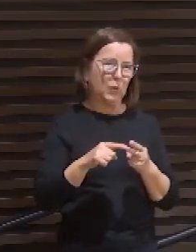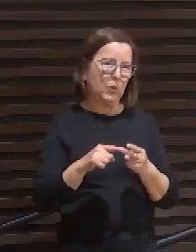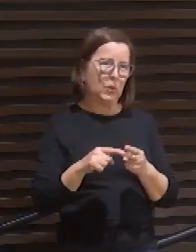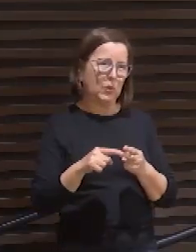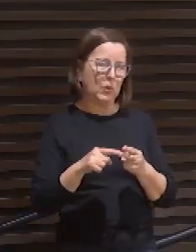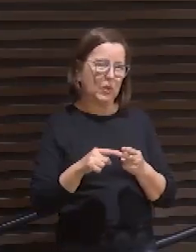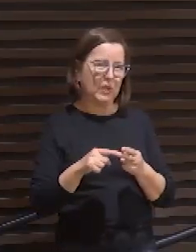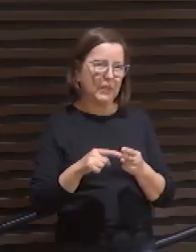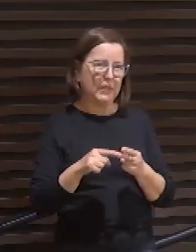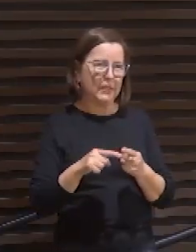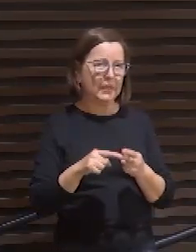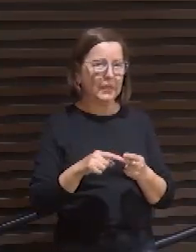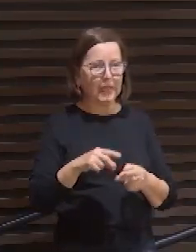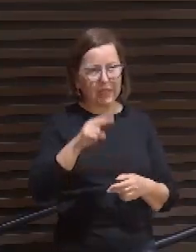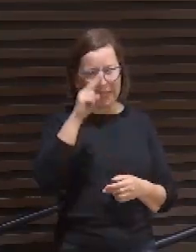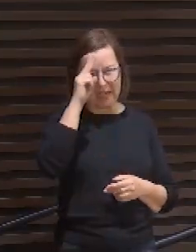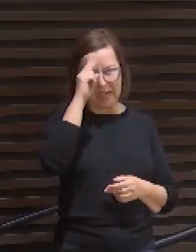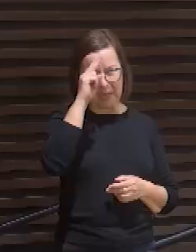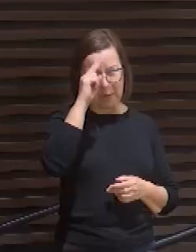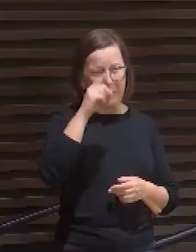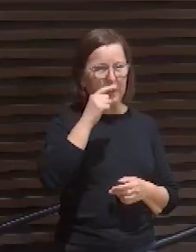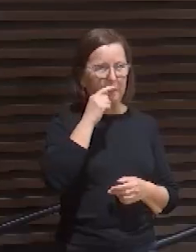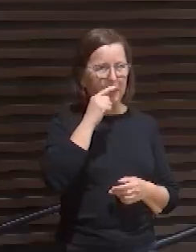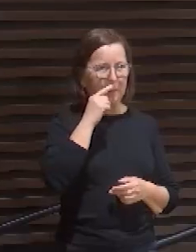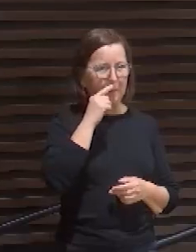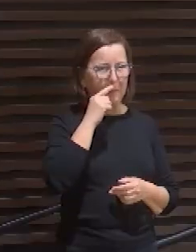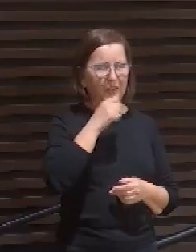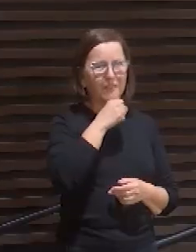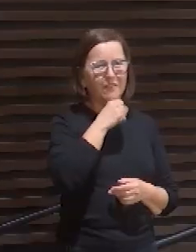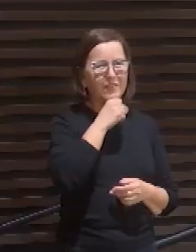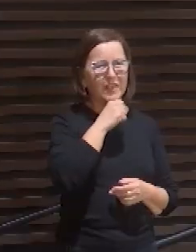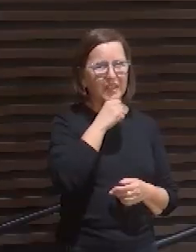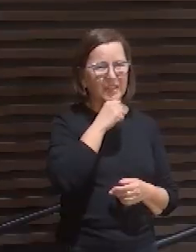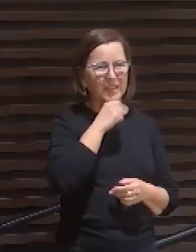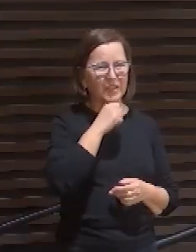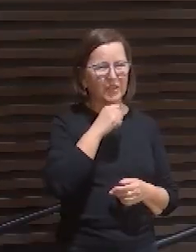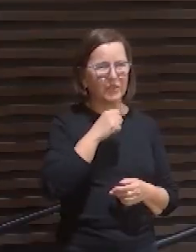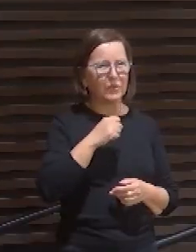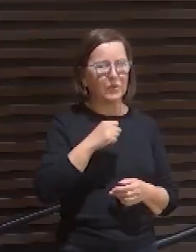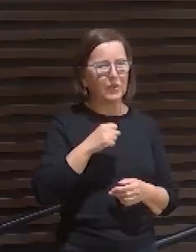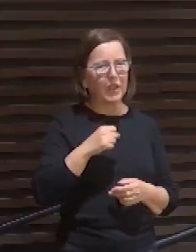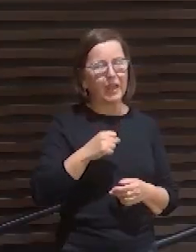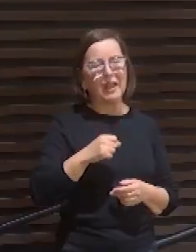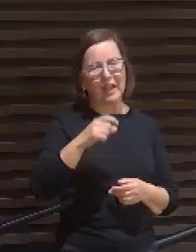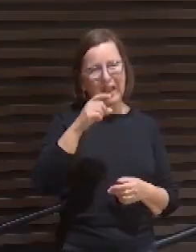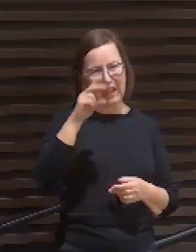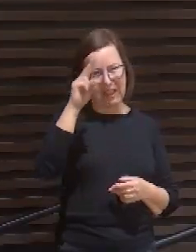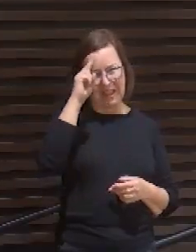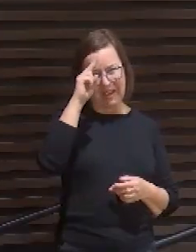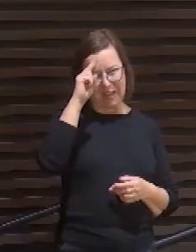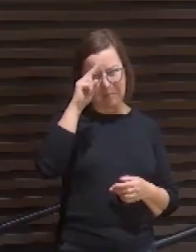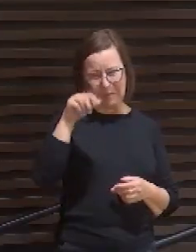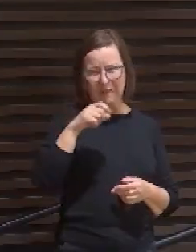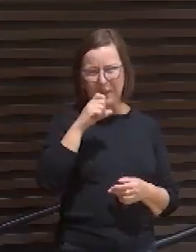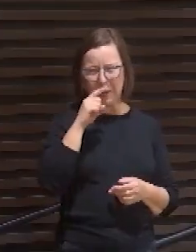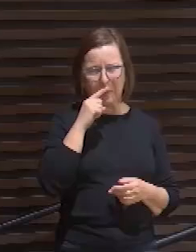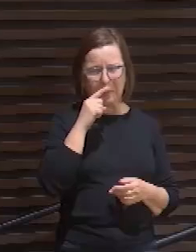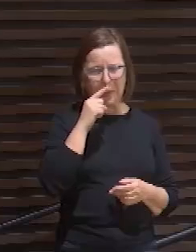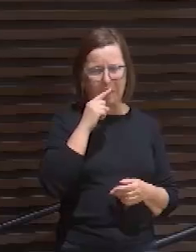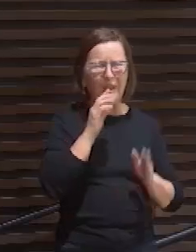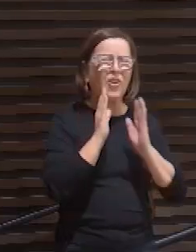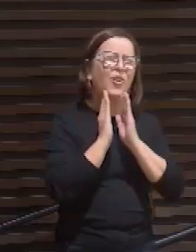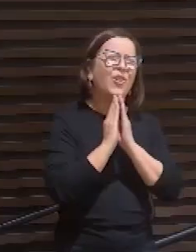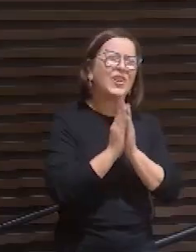por anos esteve ali sentado, intercedendo diante do trono da graça, onde o Cordeiro